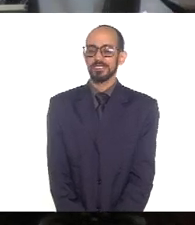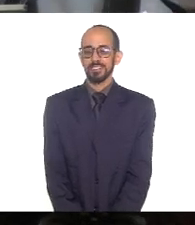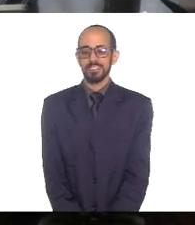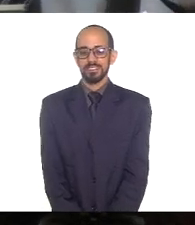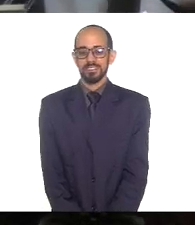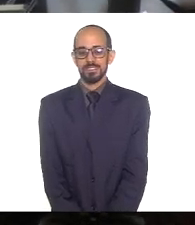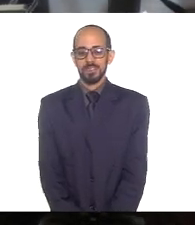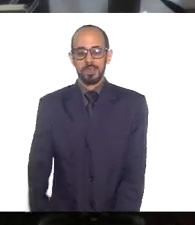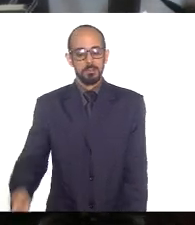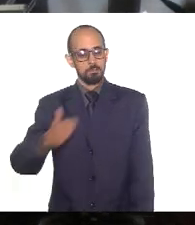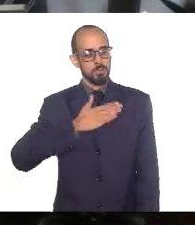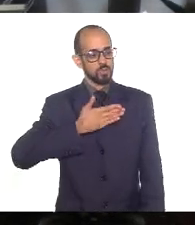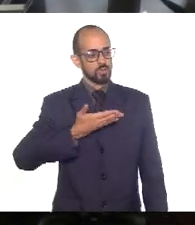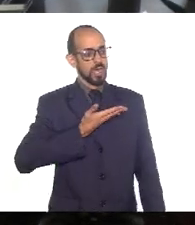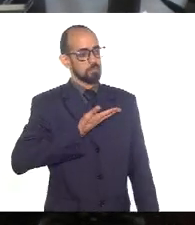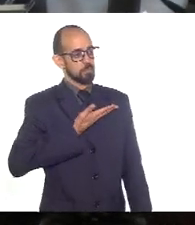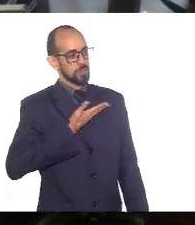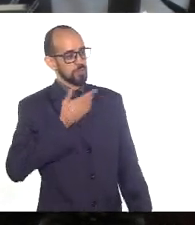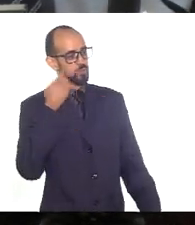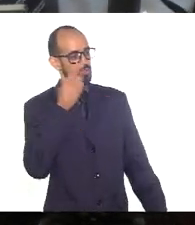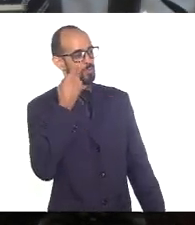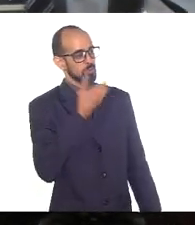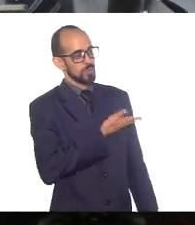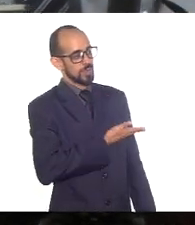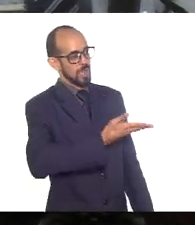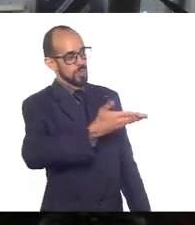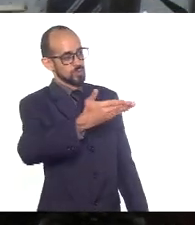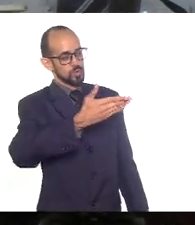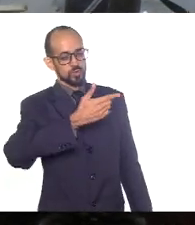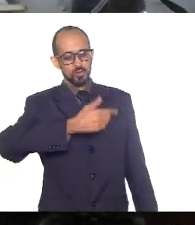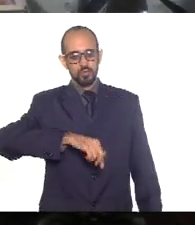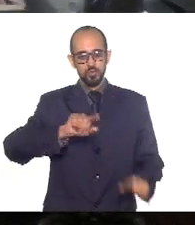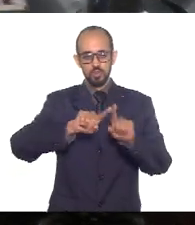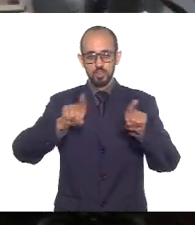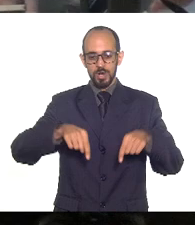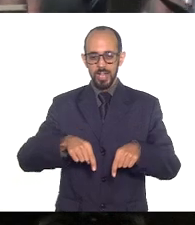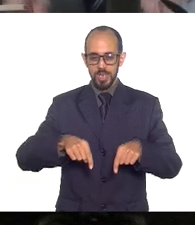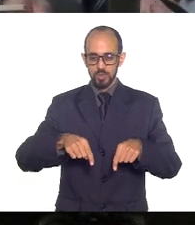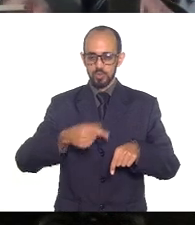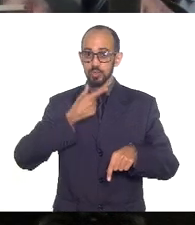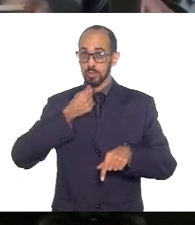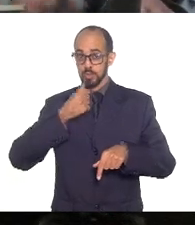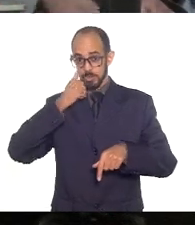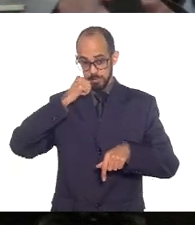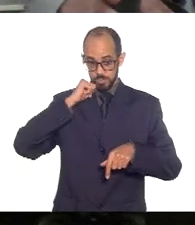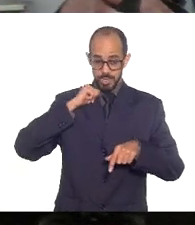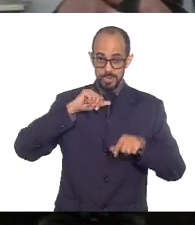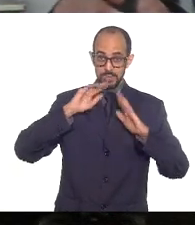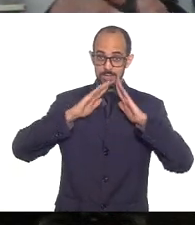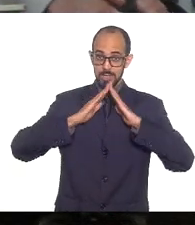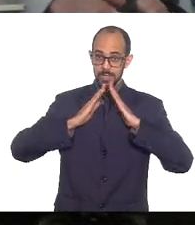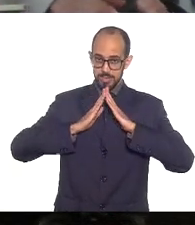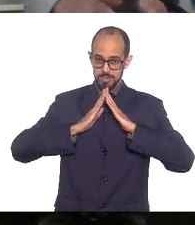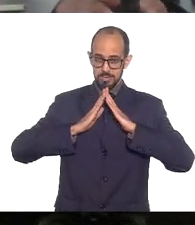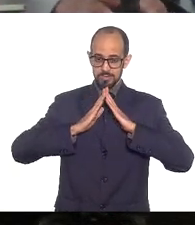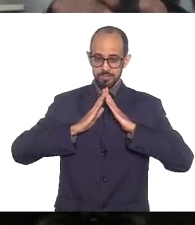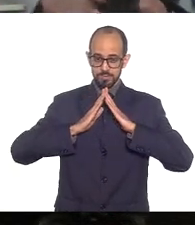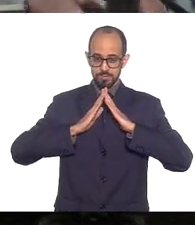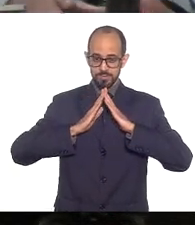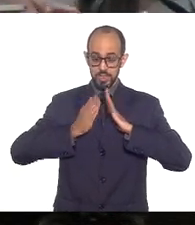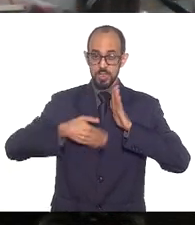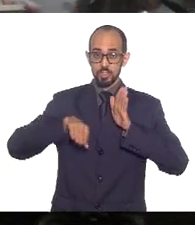Olá meus amigos e amigas deputados e deputadas funcionários e funcionárias dessa casa